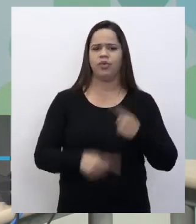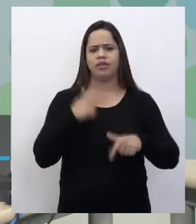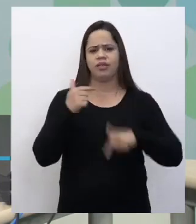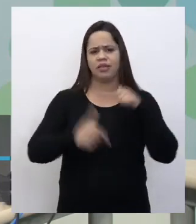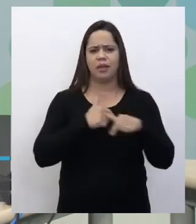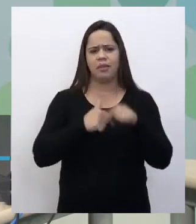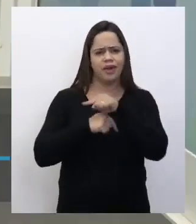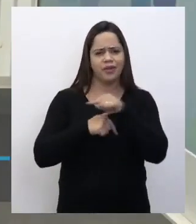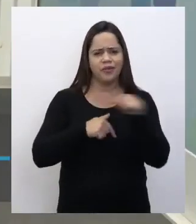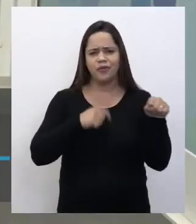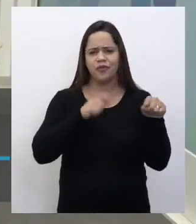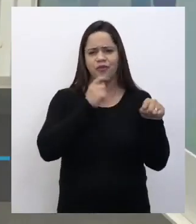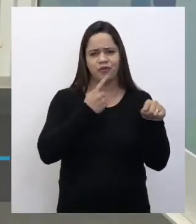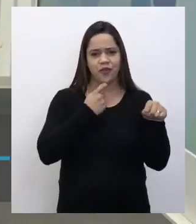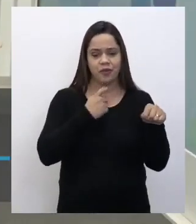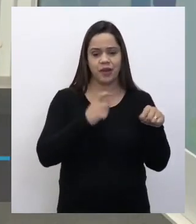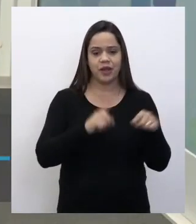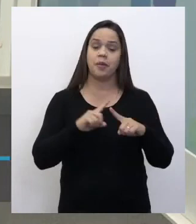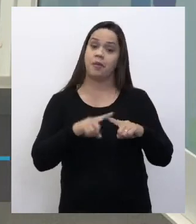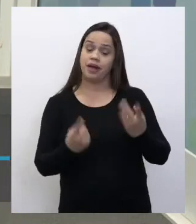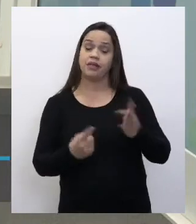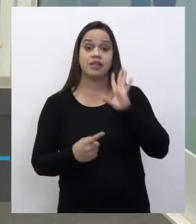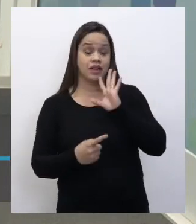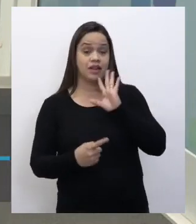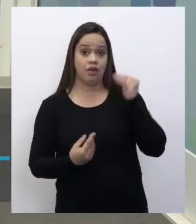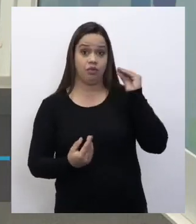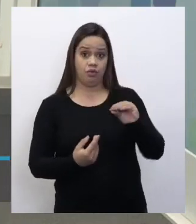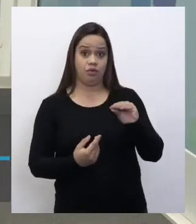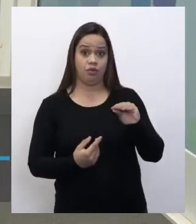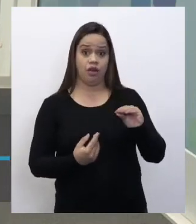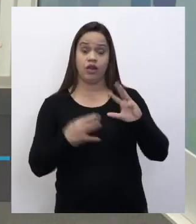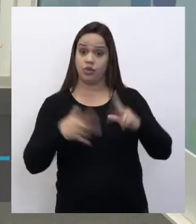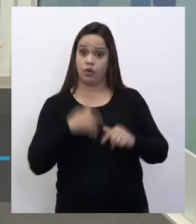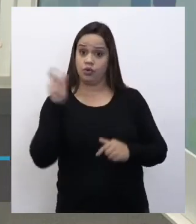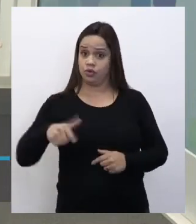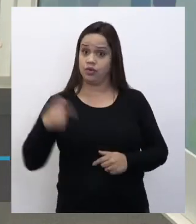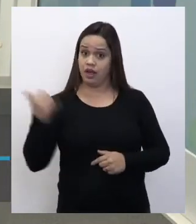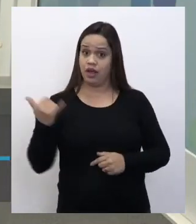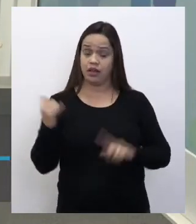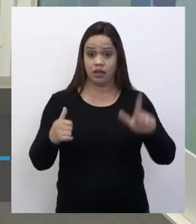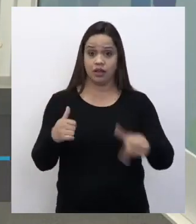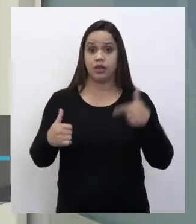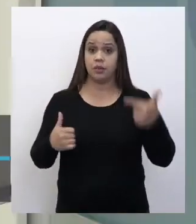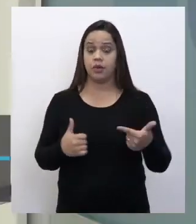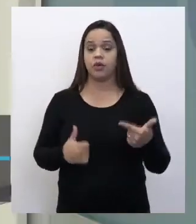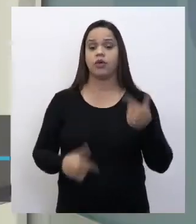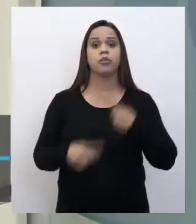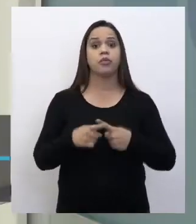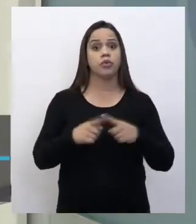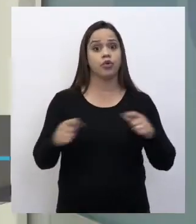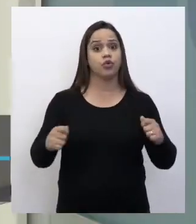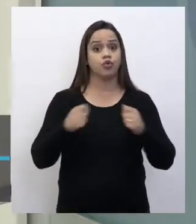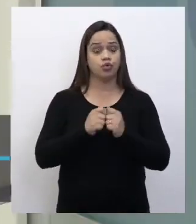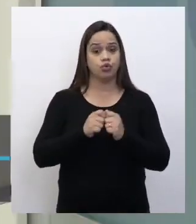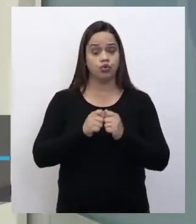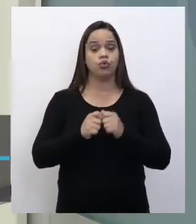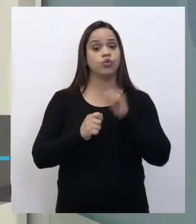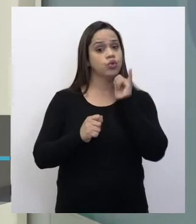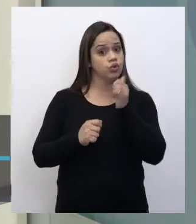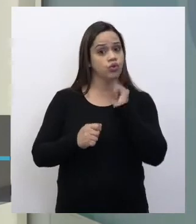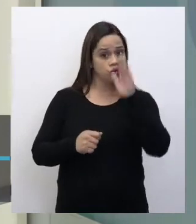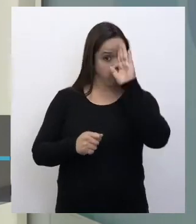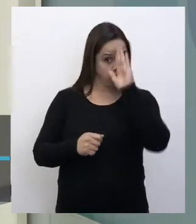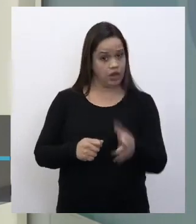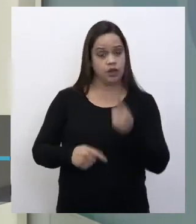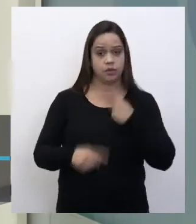aqui. Mas é legal eles marcarem essa fala do narrador logo depois, assim, junto com o discurso direto, porque eles vão